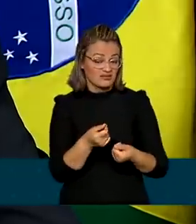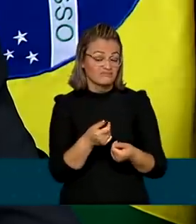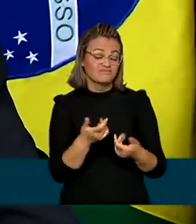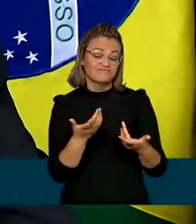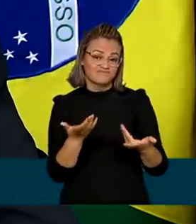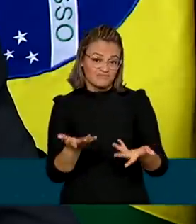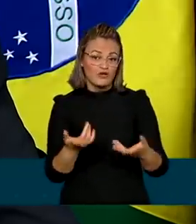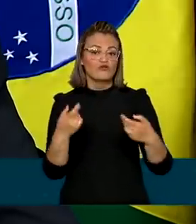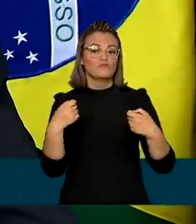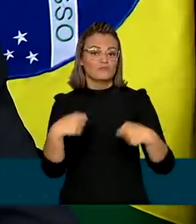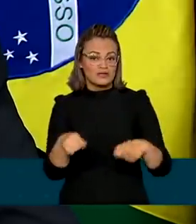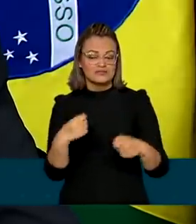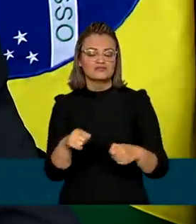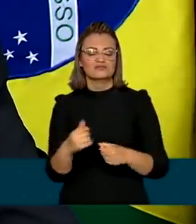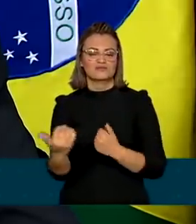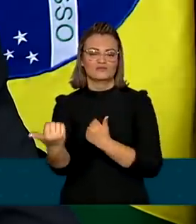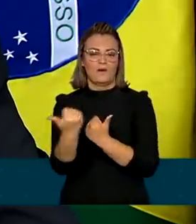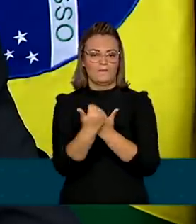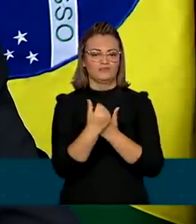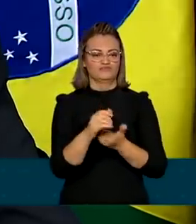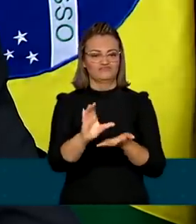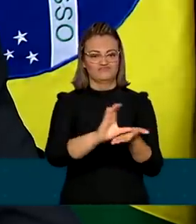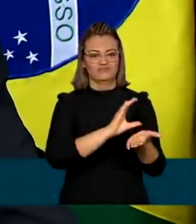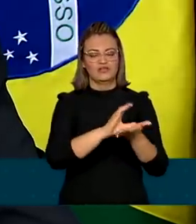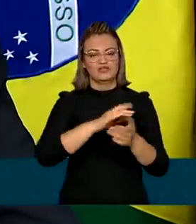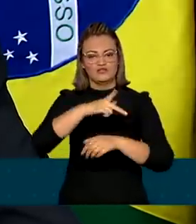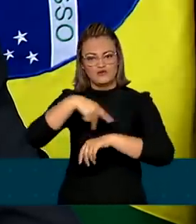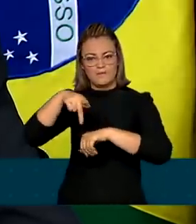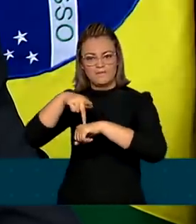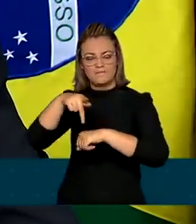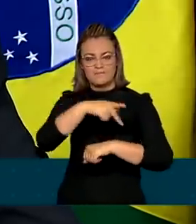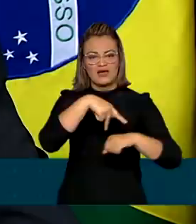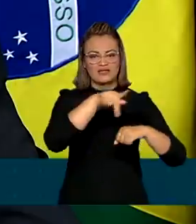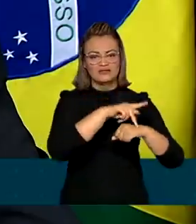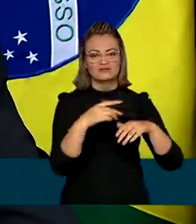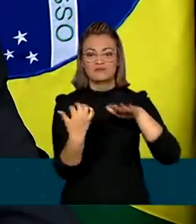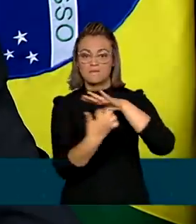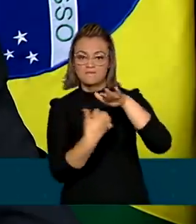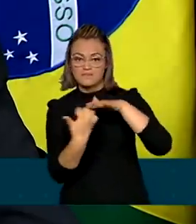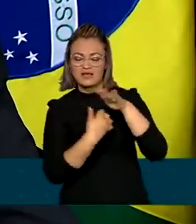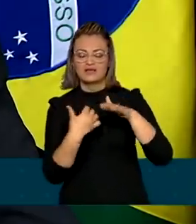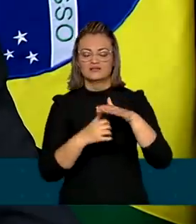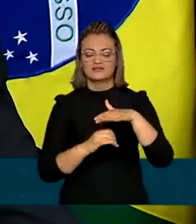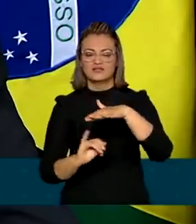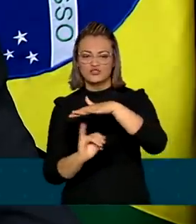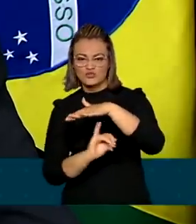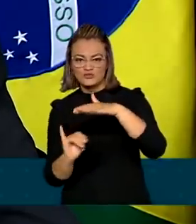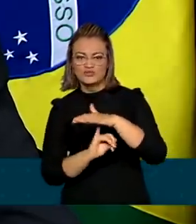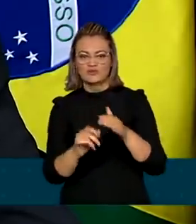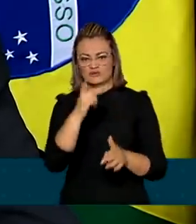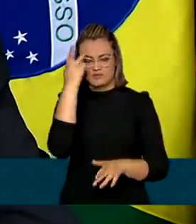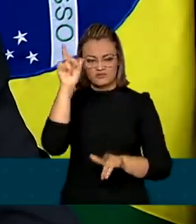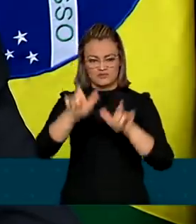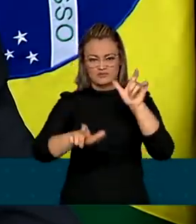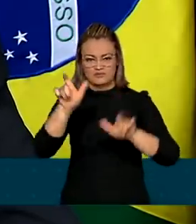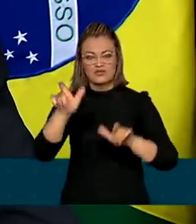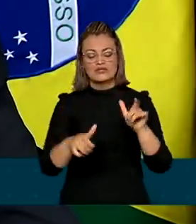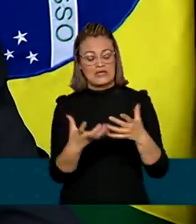fundamental poder contar com a contribuição de países, empresas, entidades e pessoas